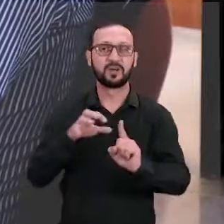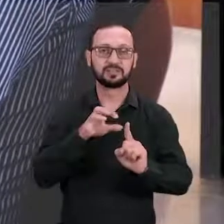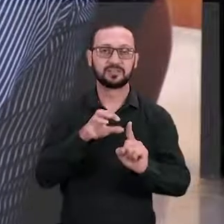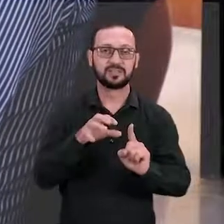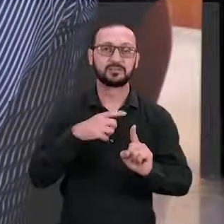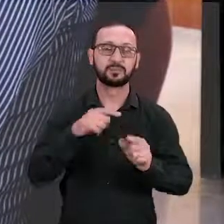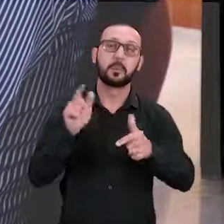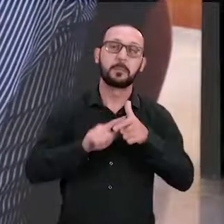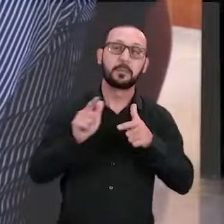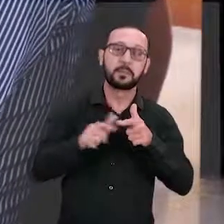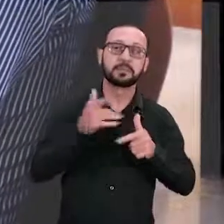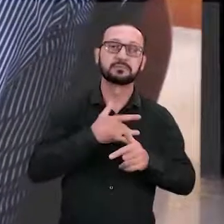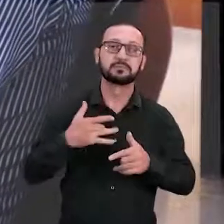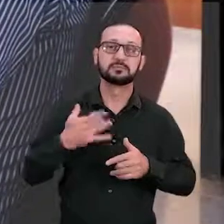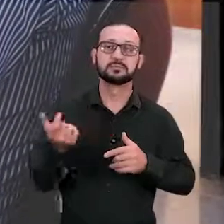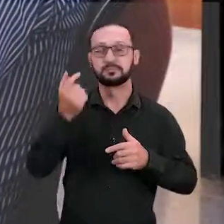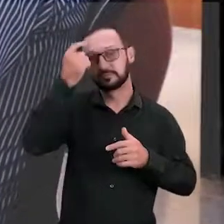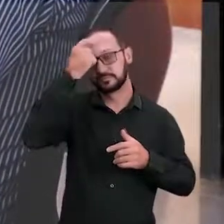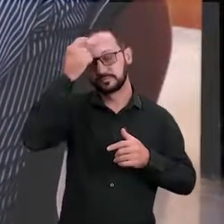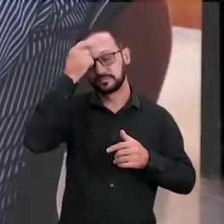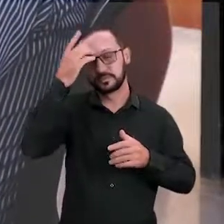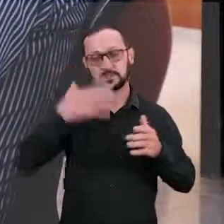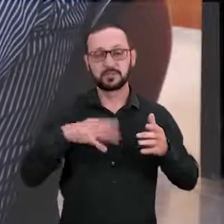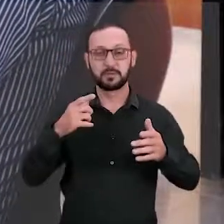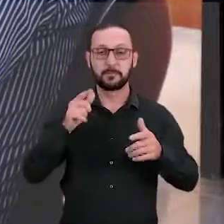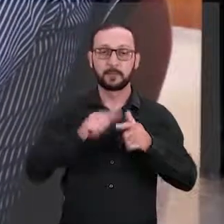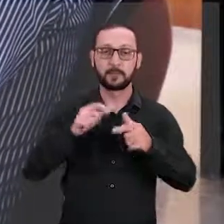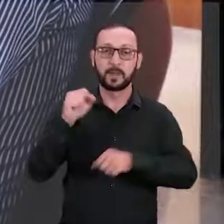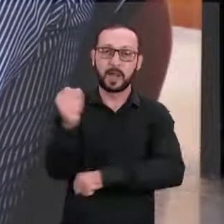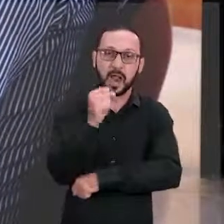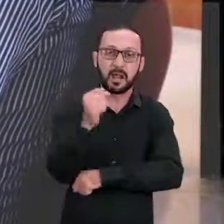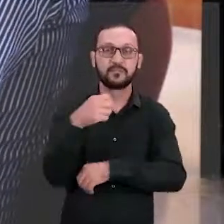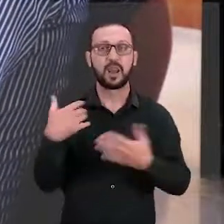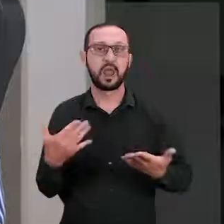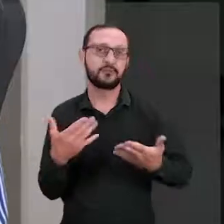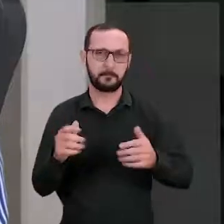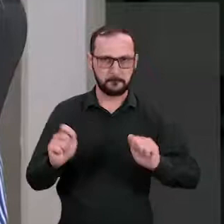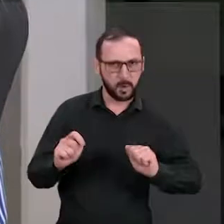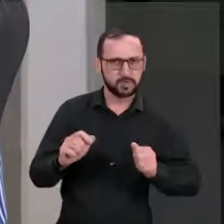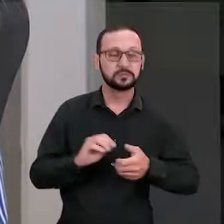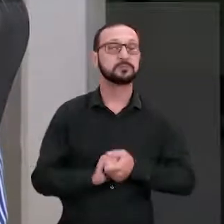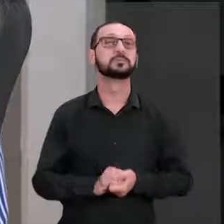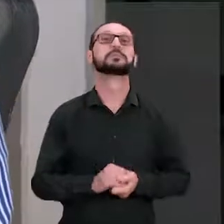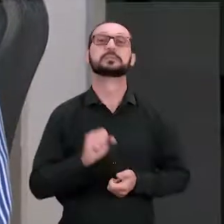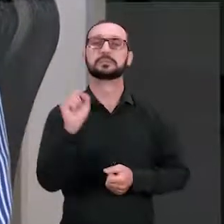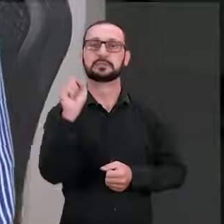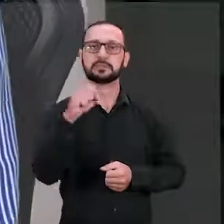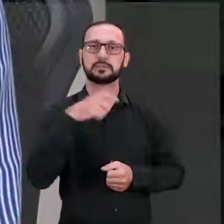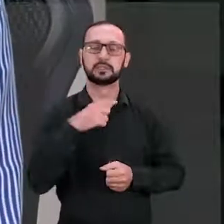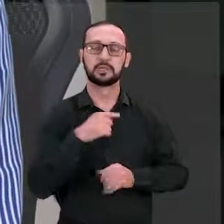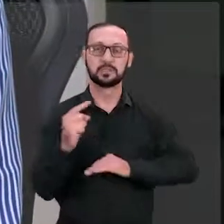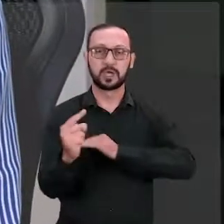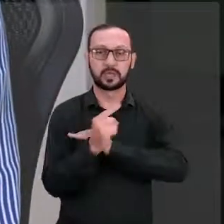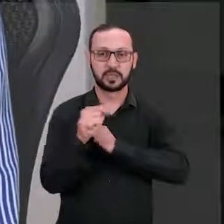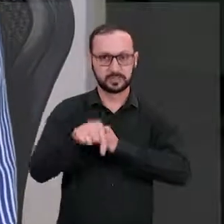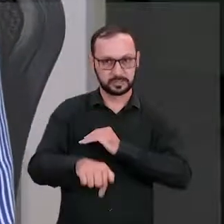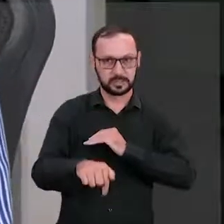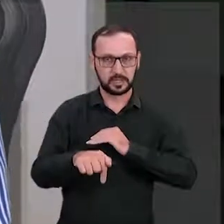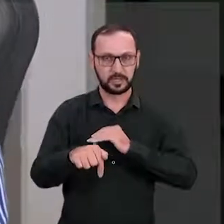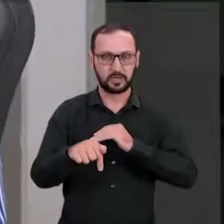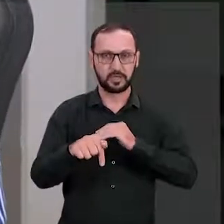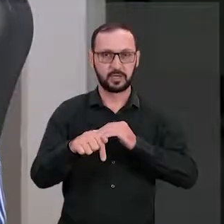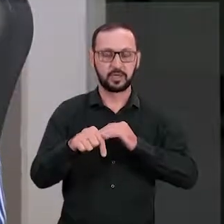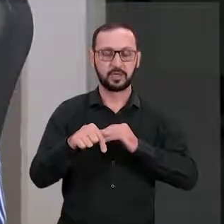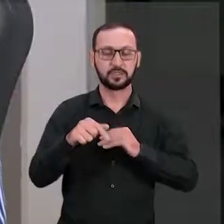algum momento por problemas de saúde mental de maior ou menor gravidade? Sim, a gente atende na